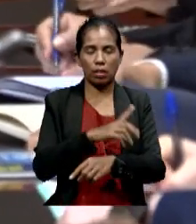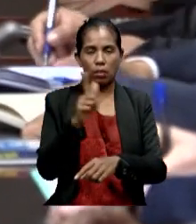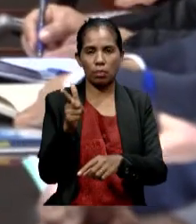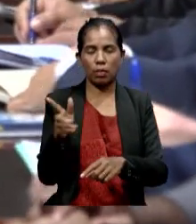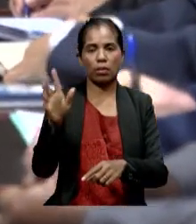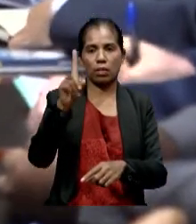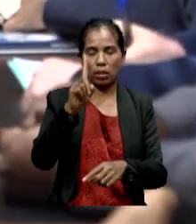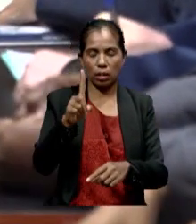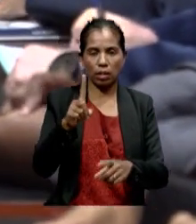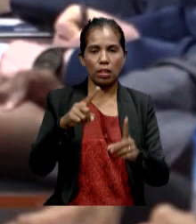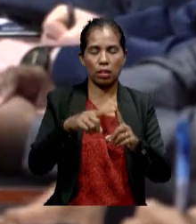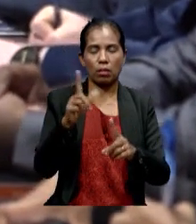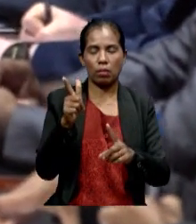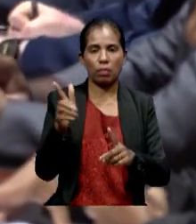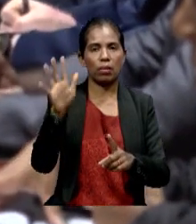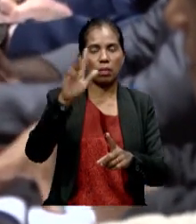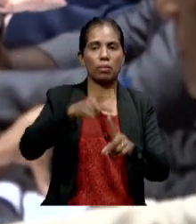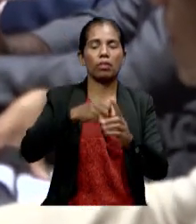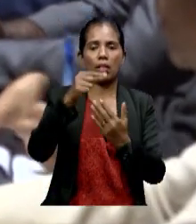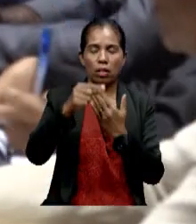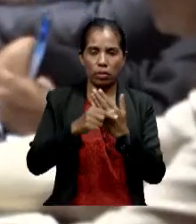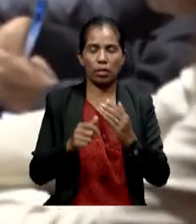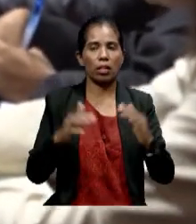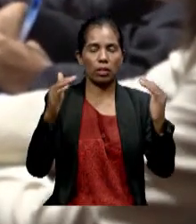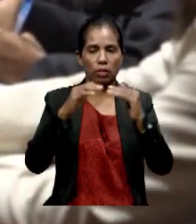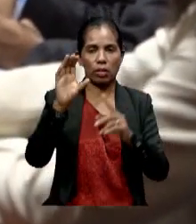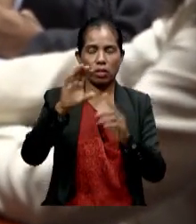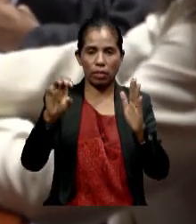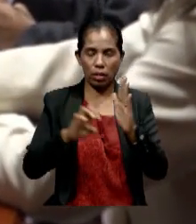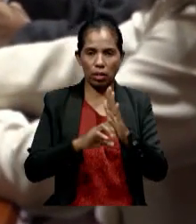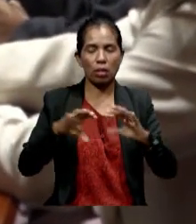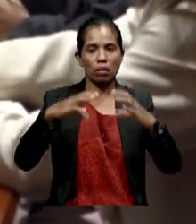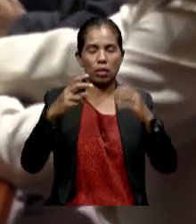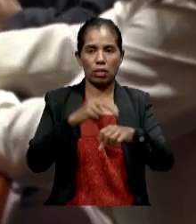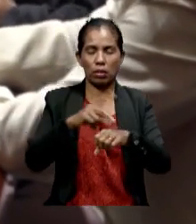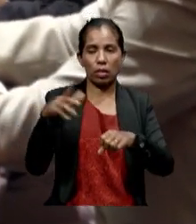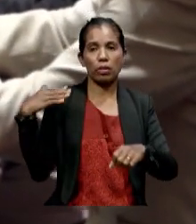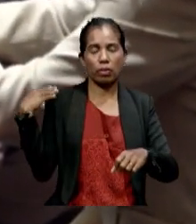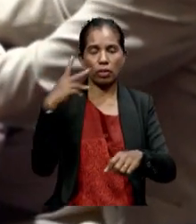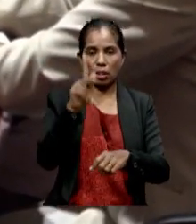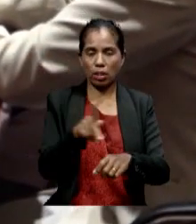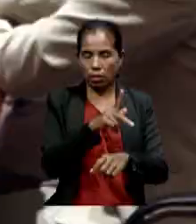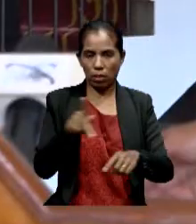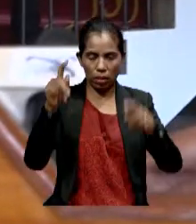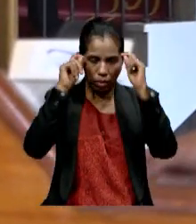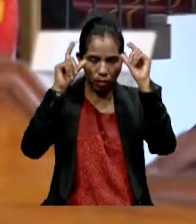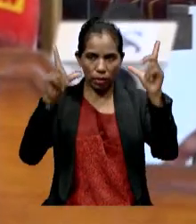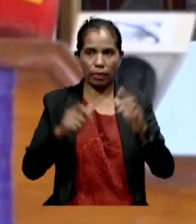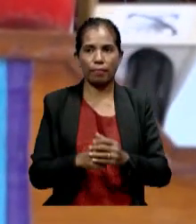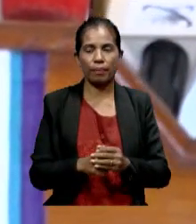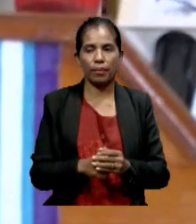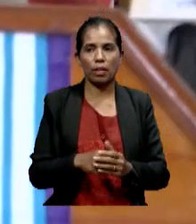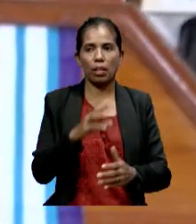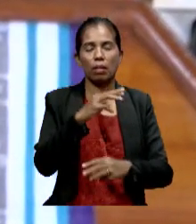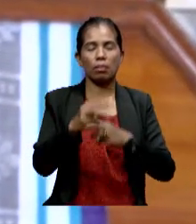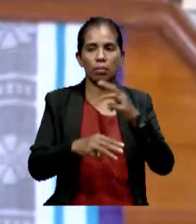Loron Ruanulo Sin Lima, fula em agosto Tinanem. Durante o encontro se festado, a Comissão Nacional de Juventude Católica Timor-Leste relata, Jornada